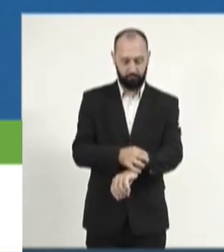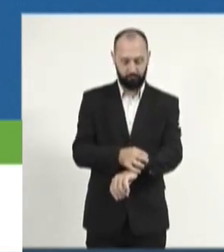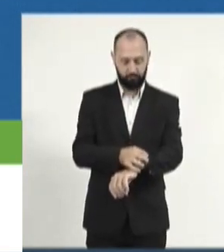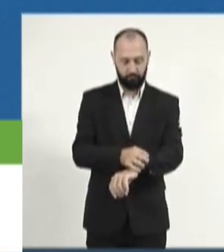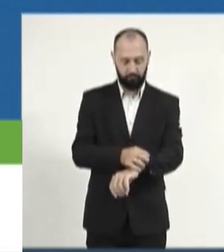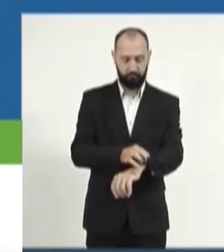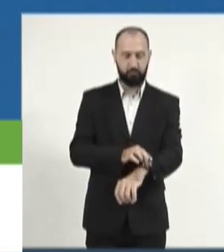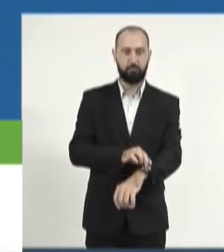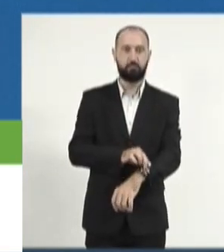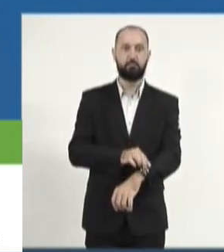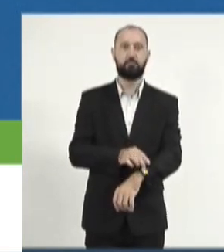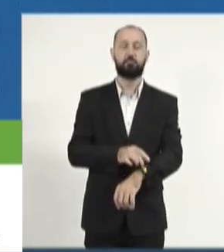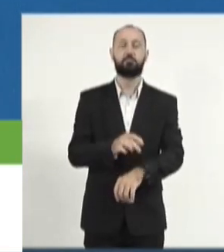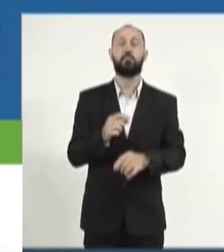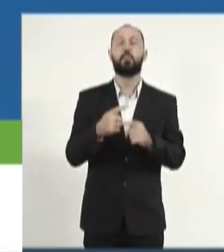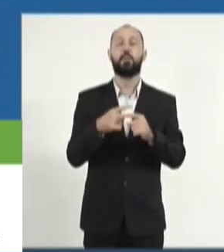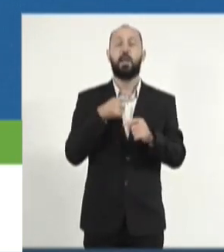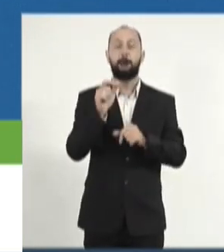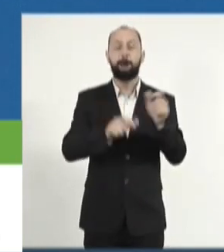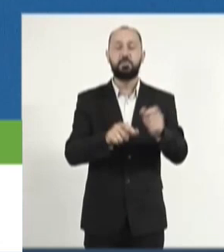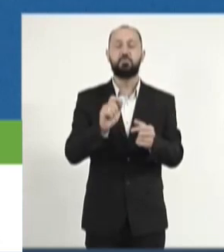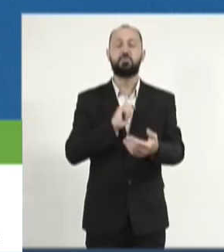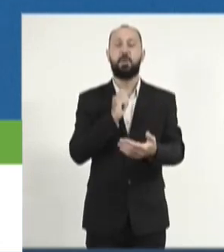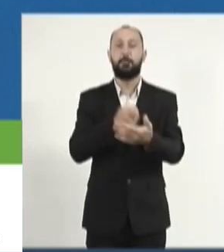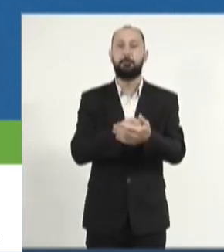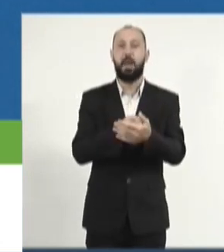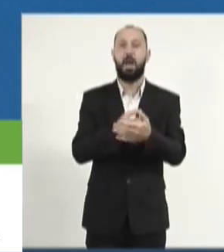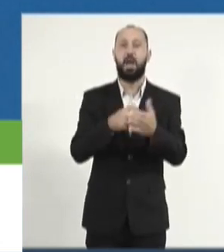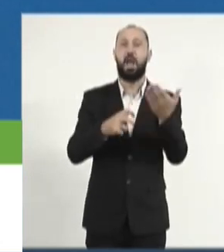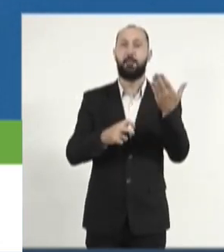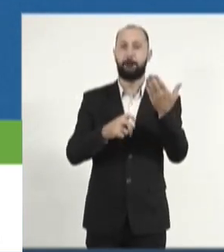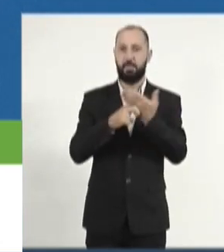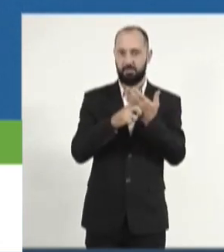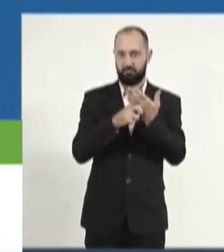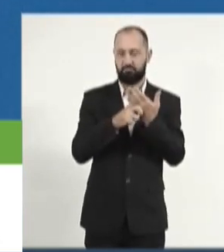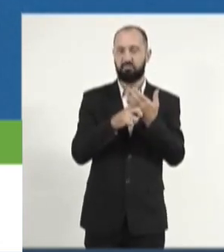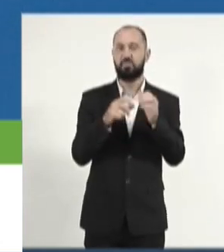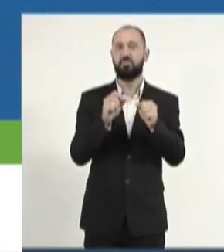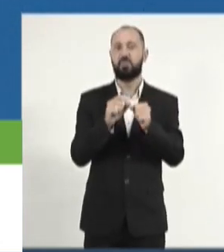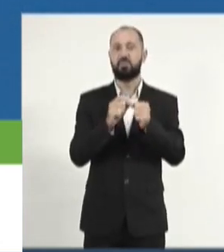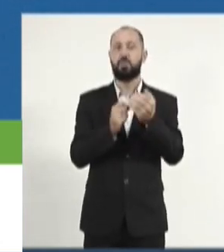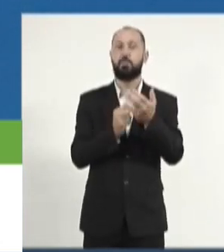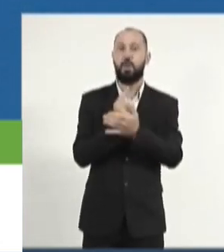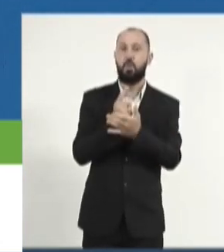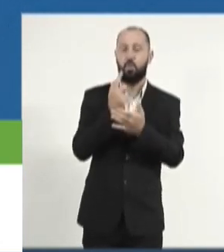que o consumidor já paga pela passagem ao realizar uma